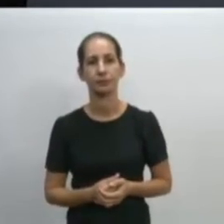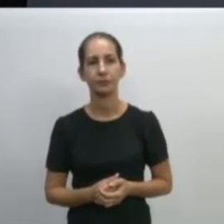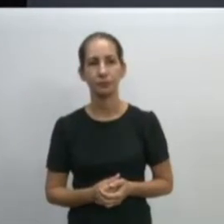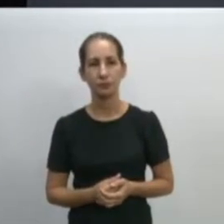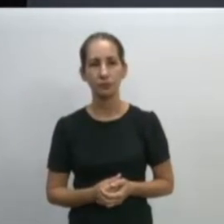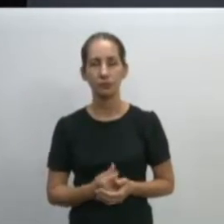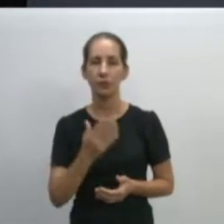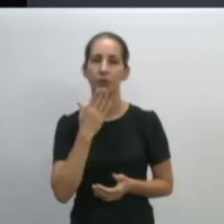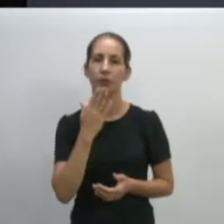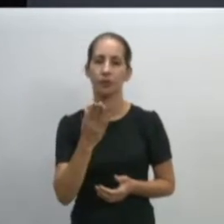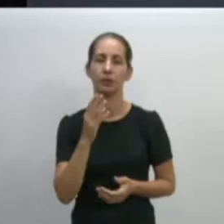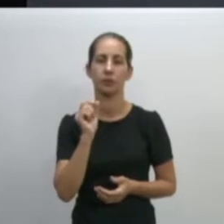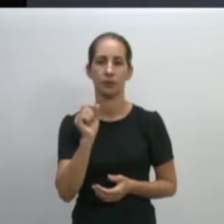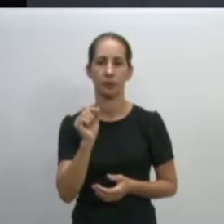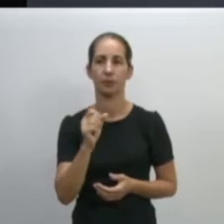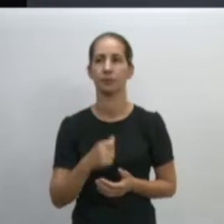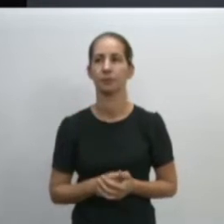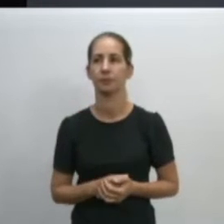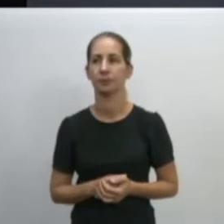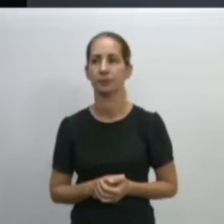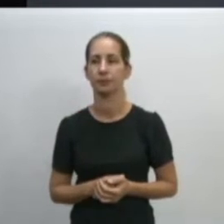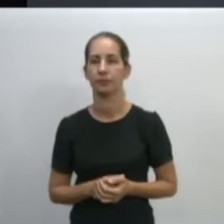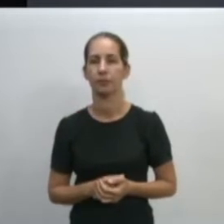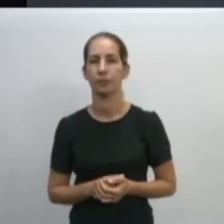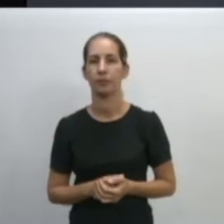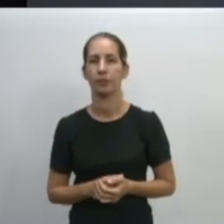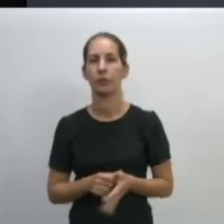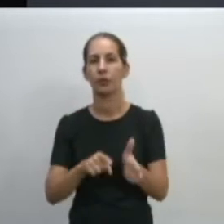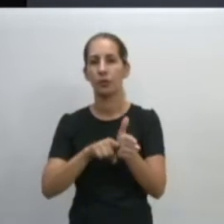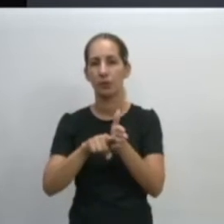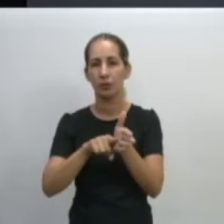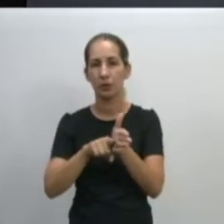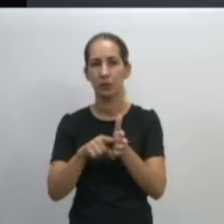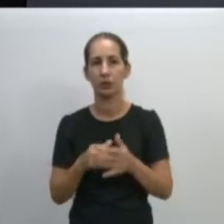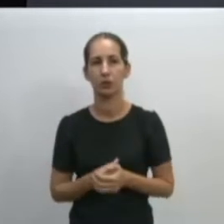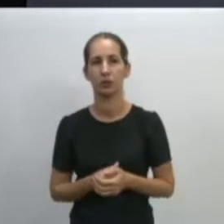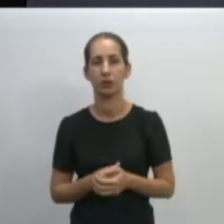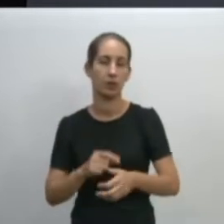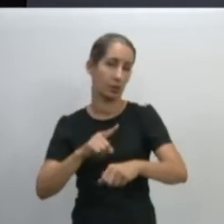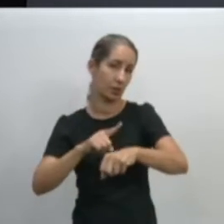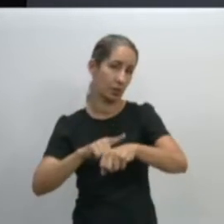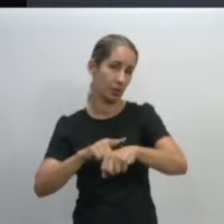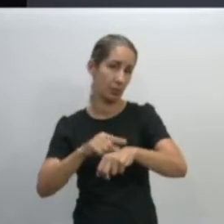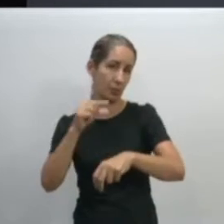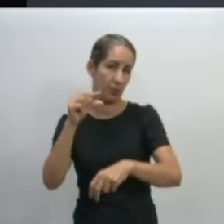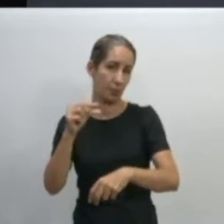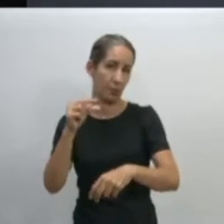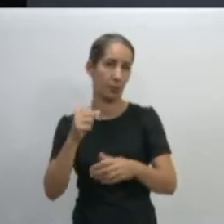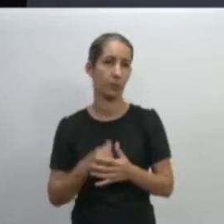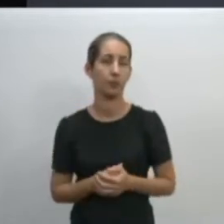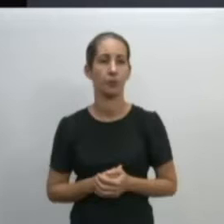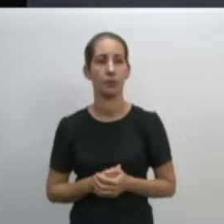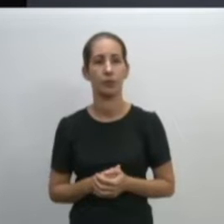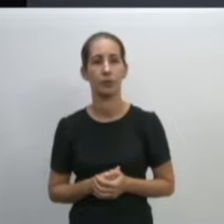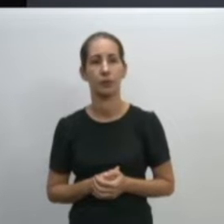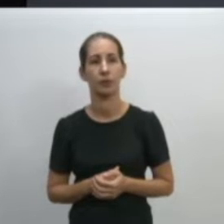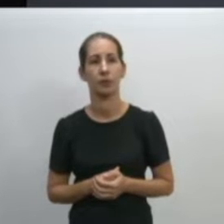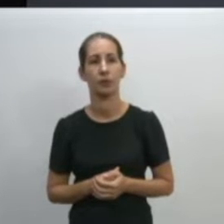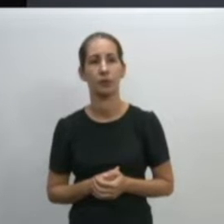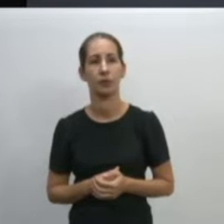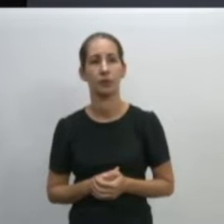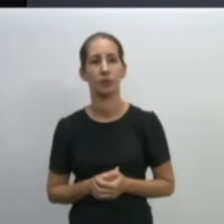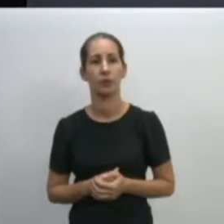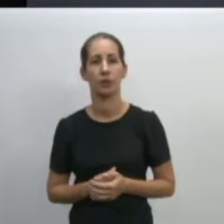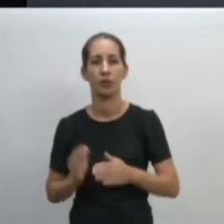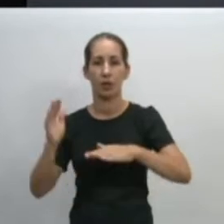fomos solicitar foi um teste, de uma forma temporária, a desobstrução da